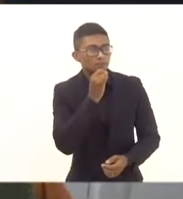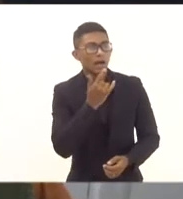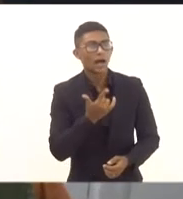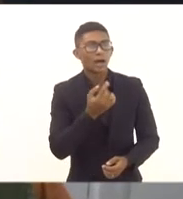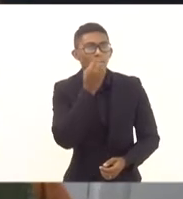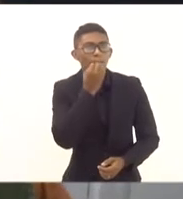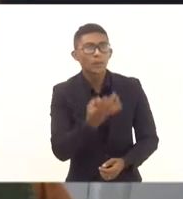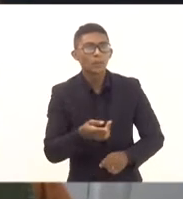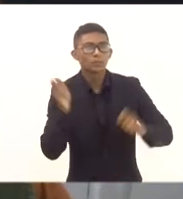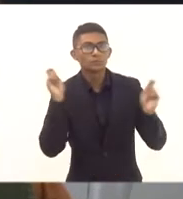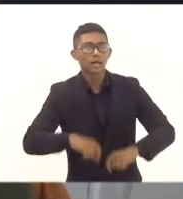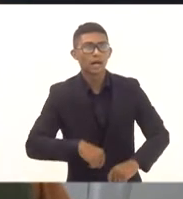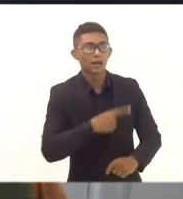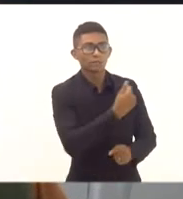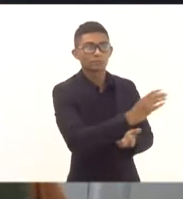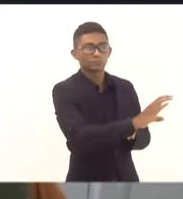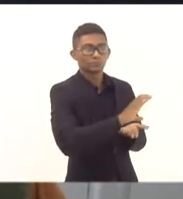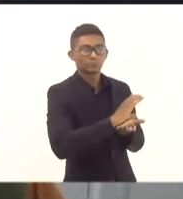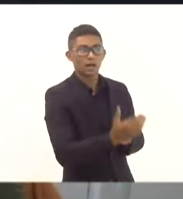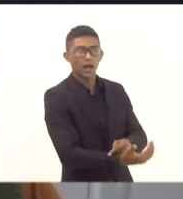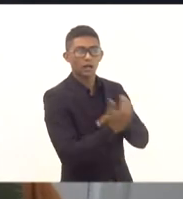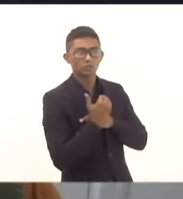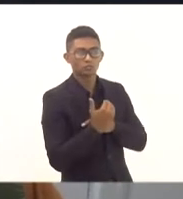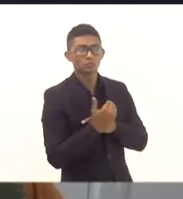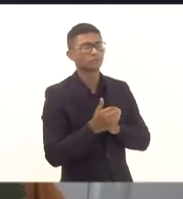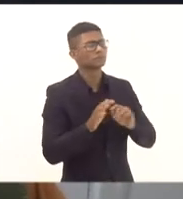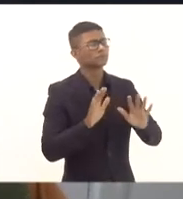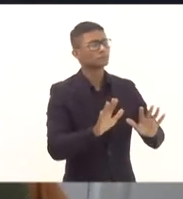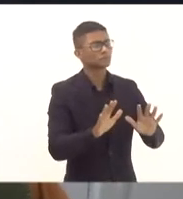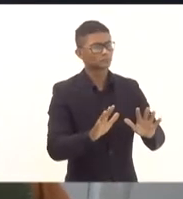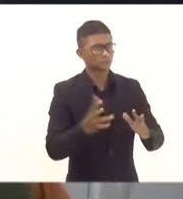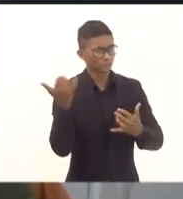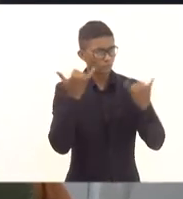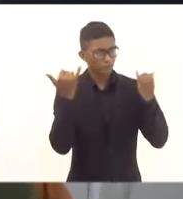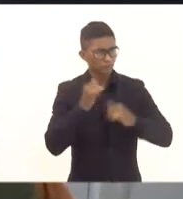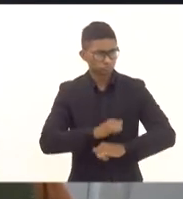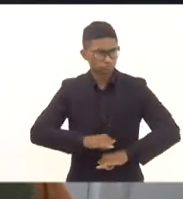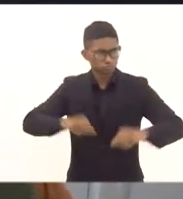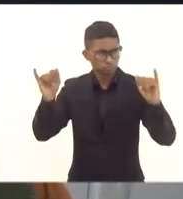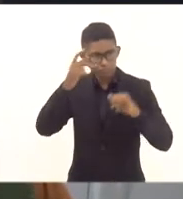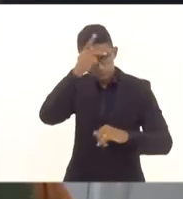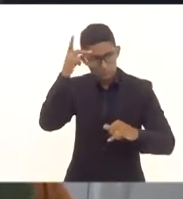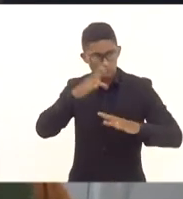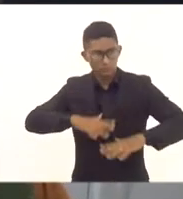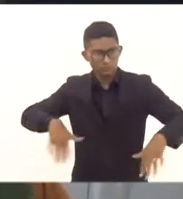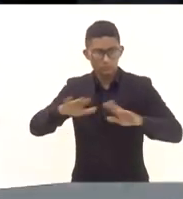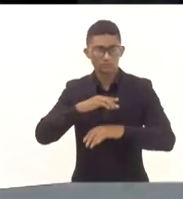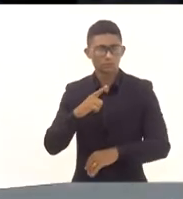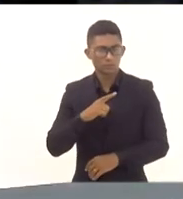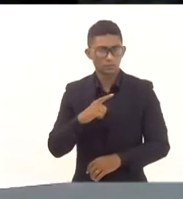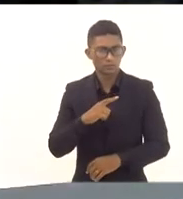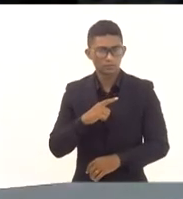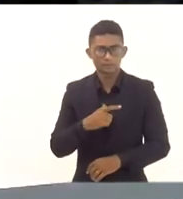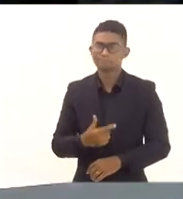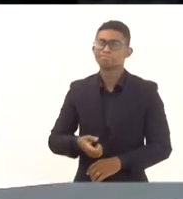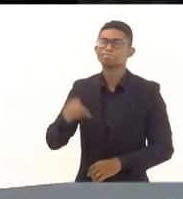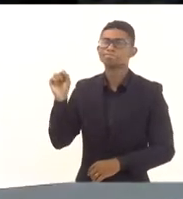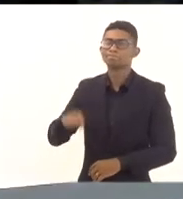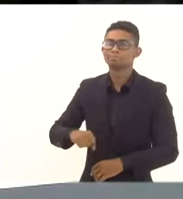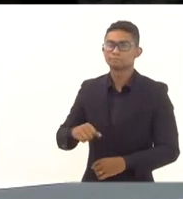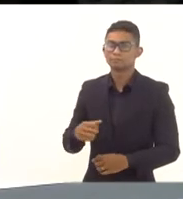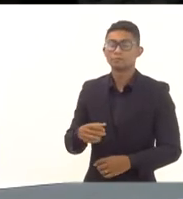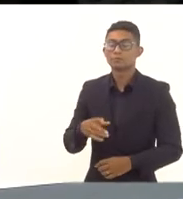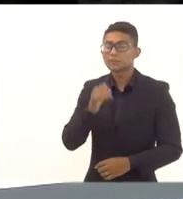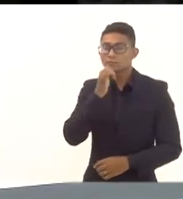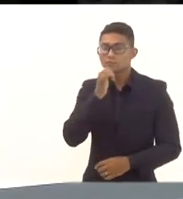benefício que eu posso é ter e na isso tem sido informado as pessoas sim quando eles não te procuram quando a gente entrega o